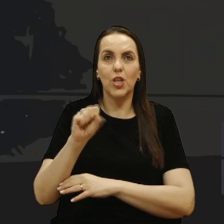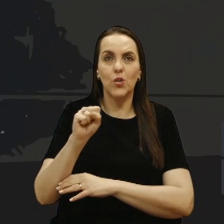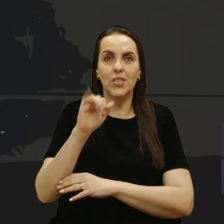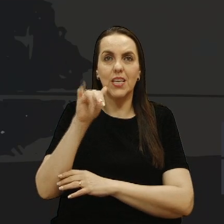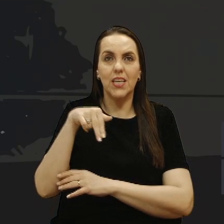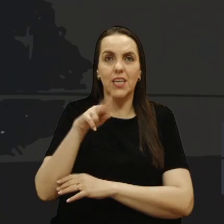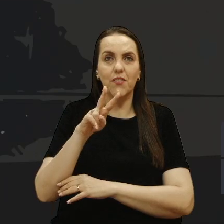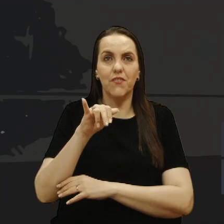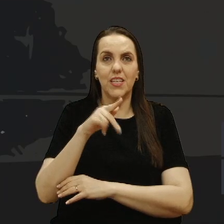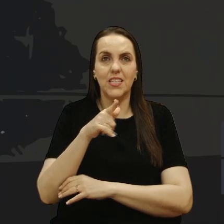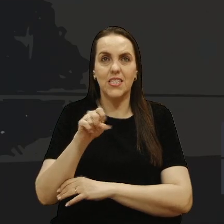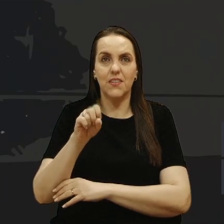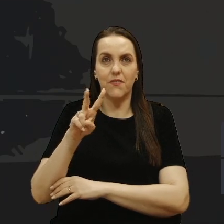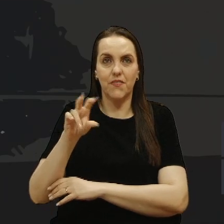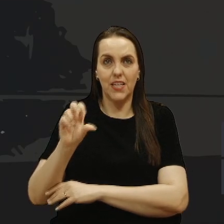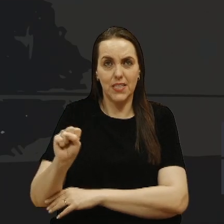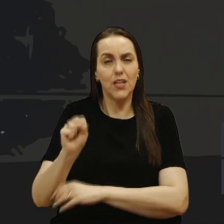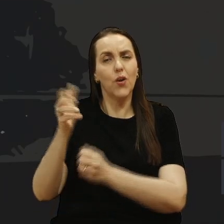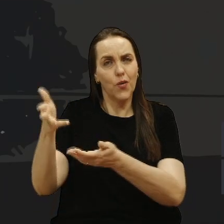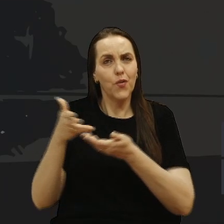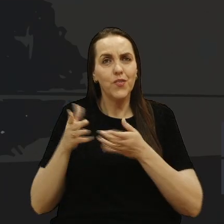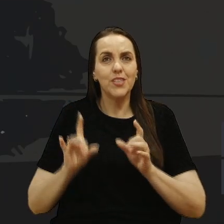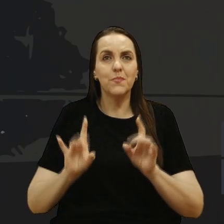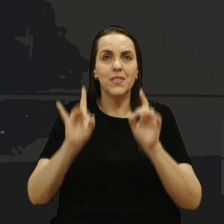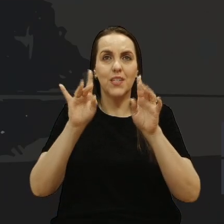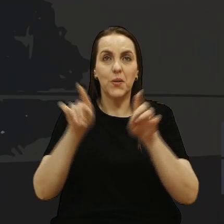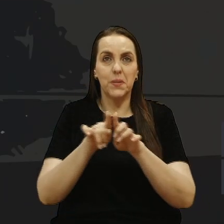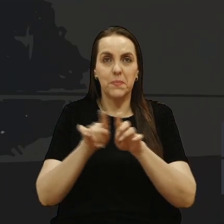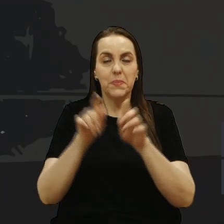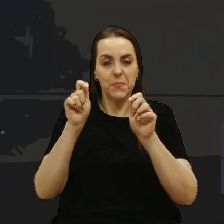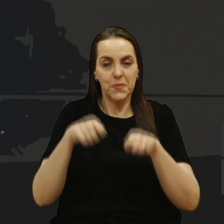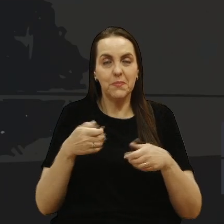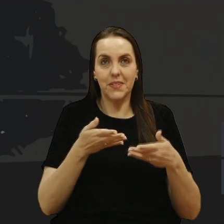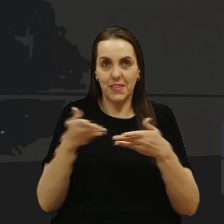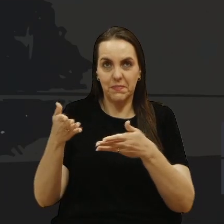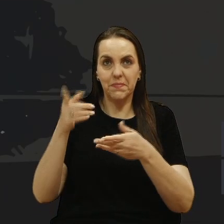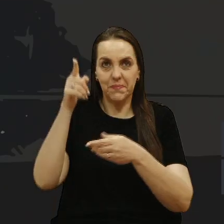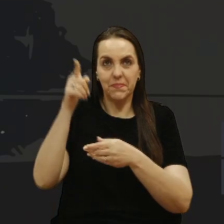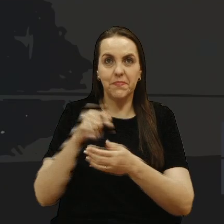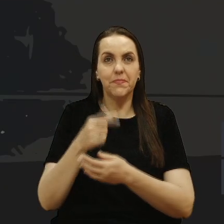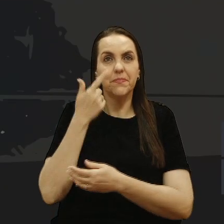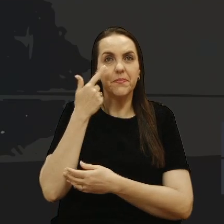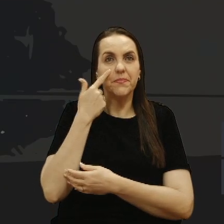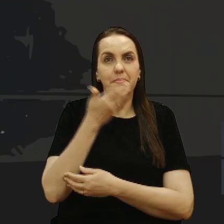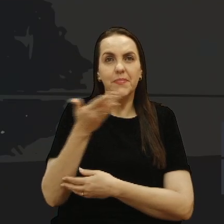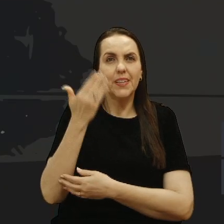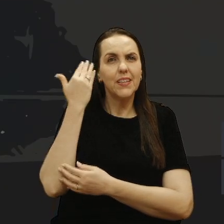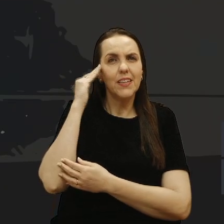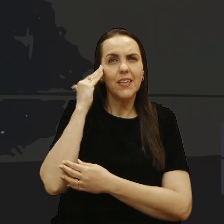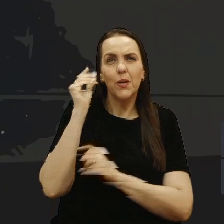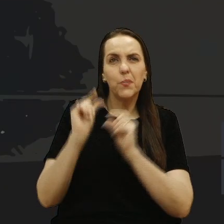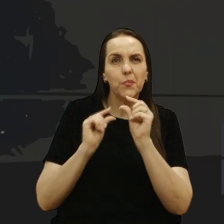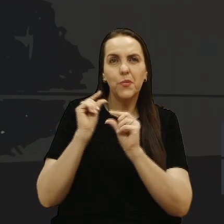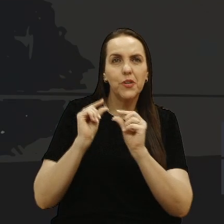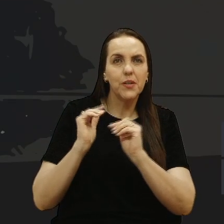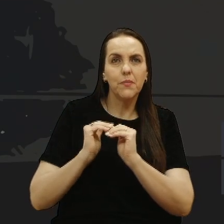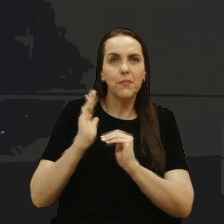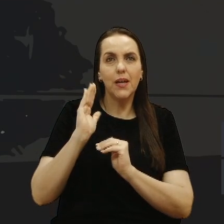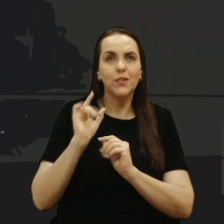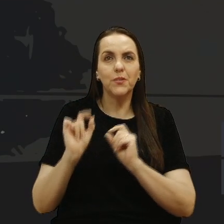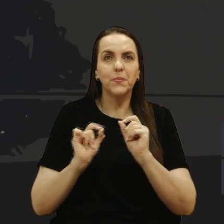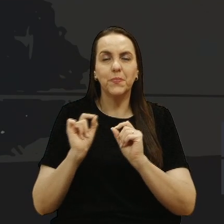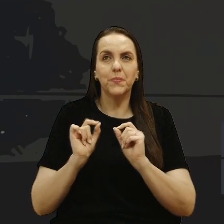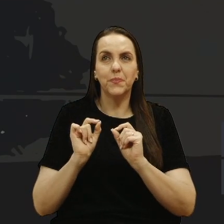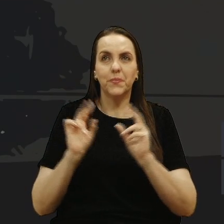convite também muito especial, para que todos possam comparecer, para que a gente possa entender um pouquinho mais sobre